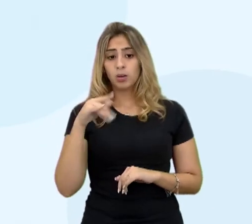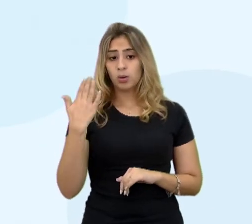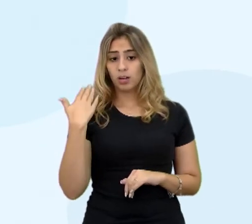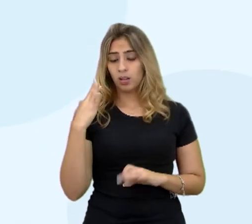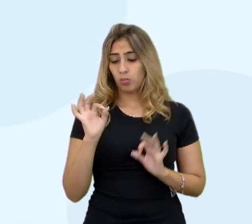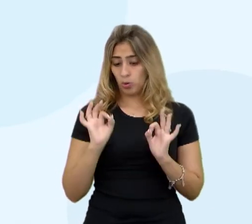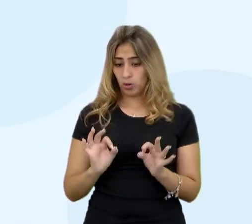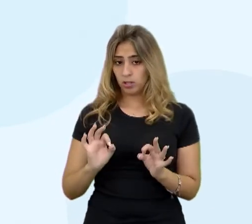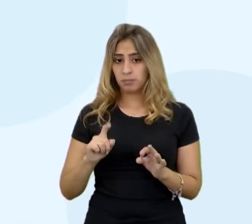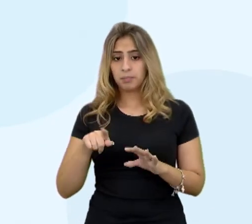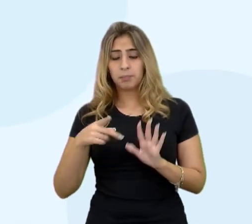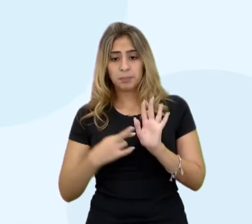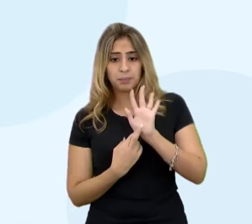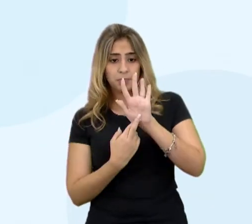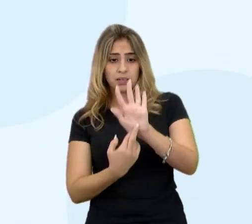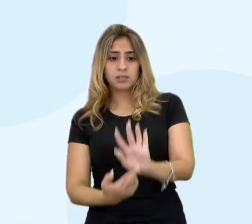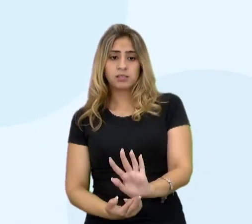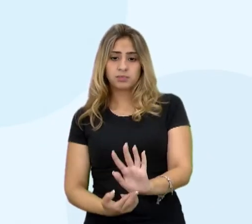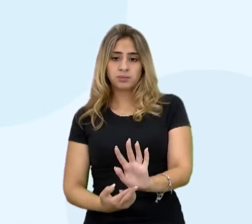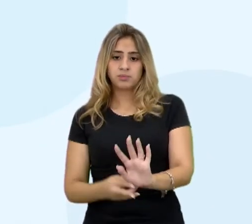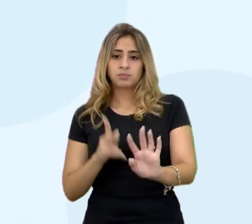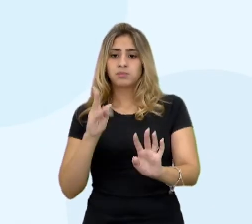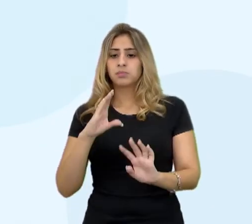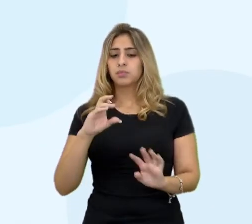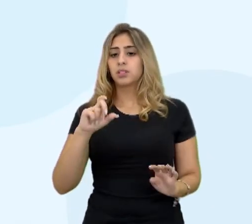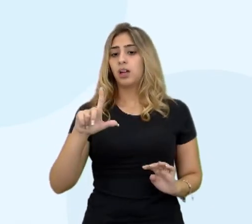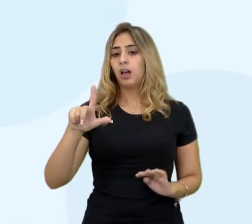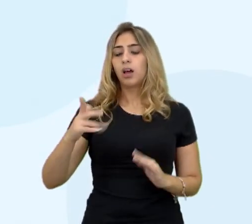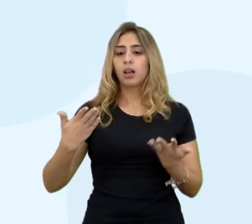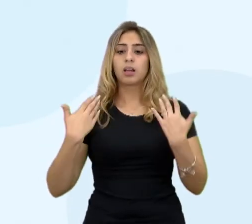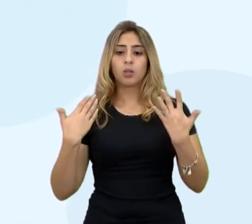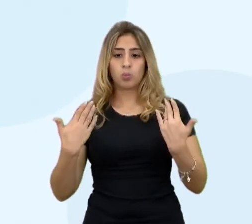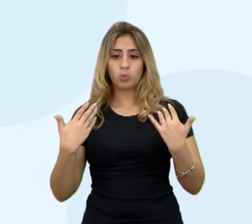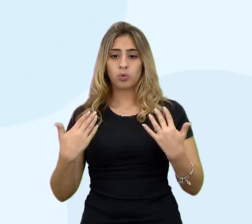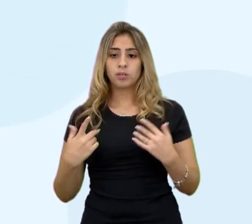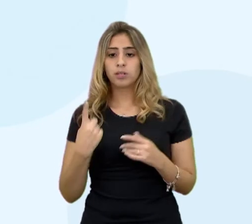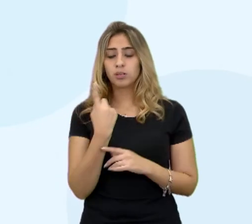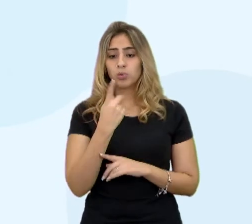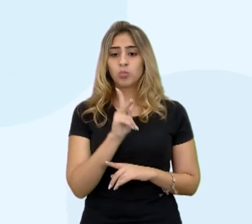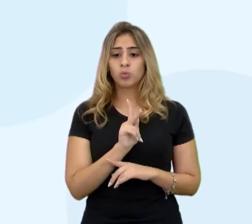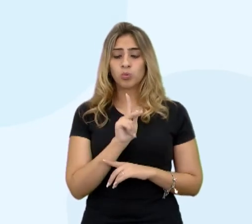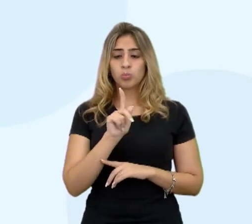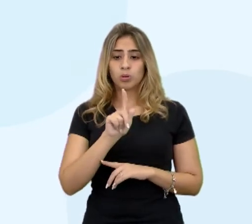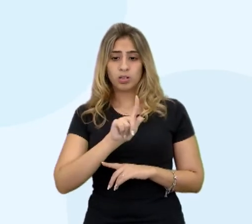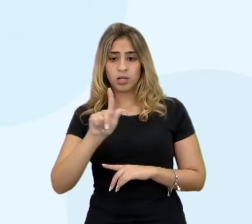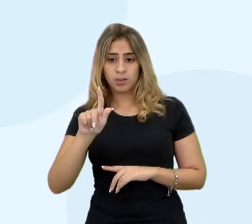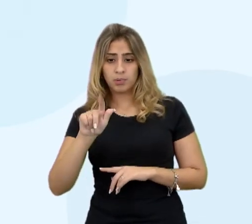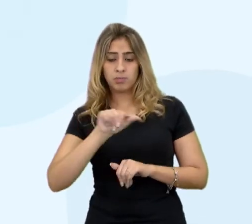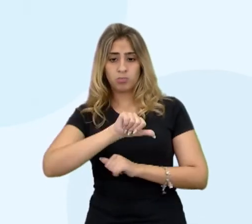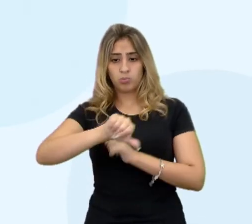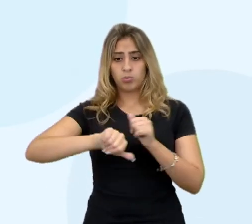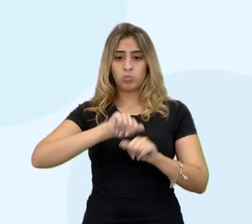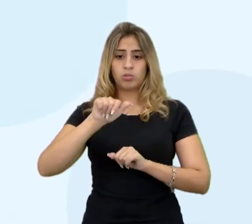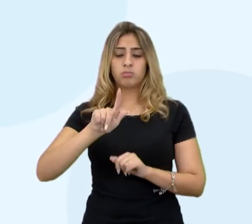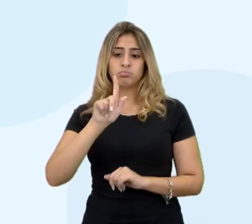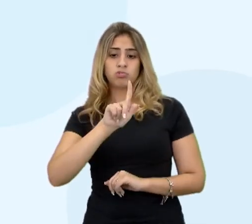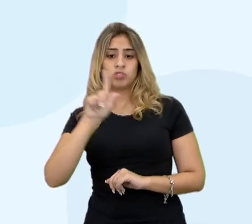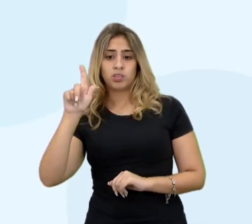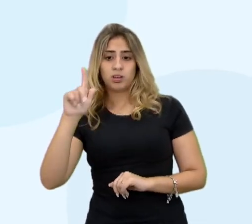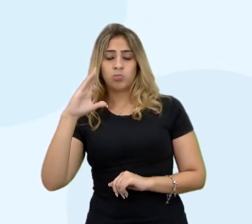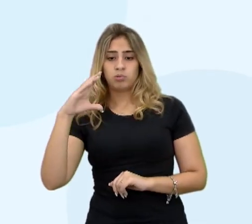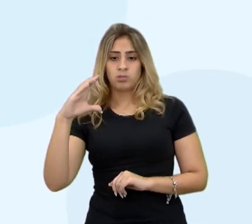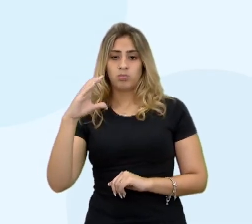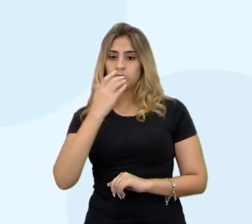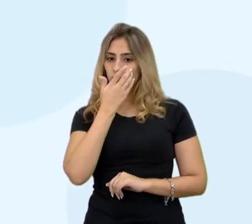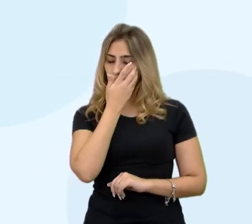específico, representa a quantidade de calor para que 1 grama varie 1 grau Celsius. Enquanto que o calor